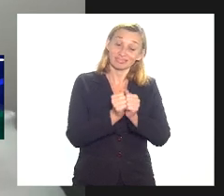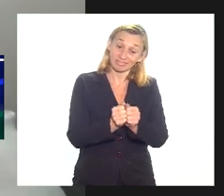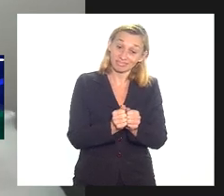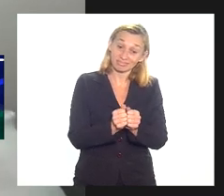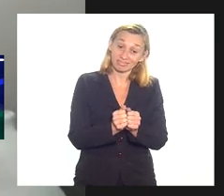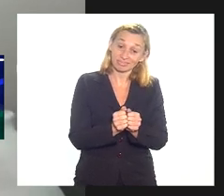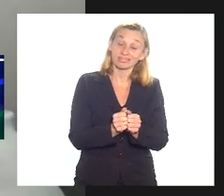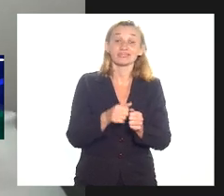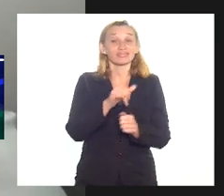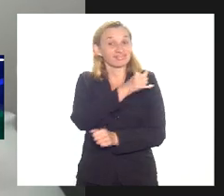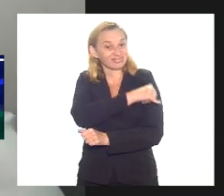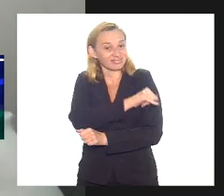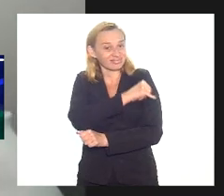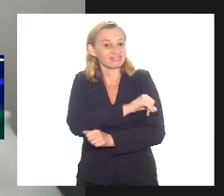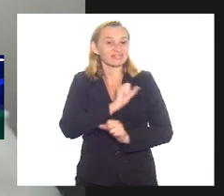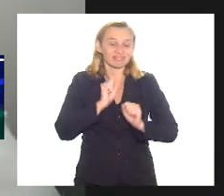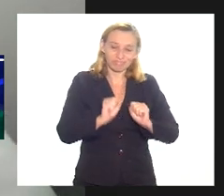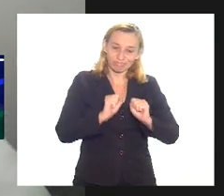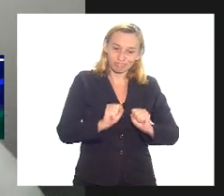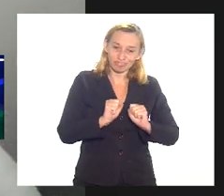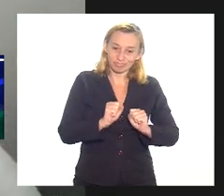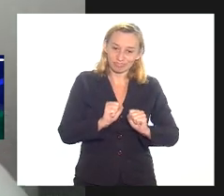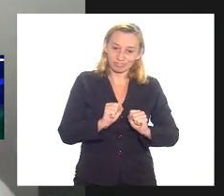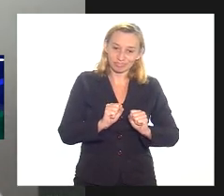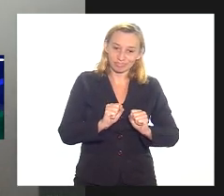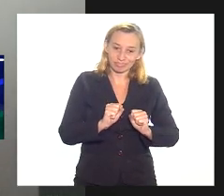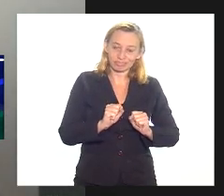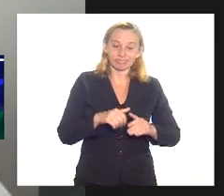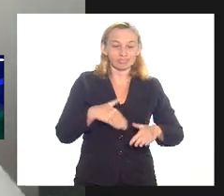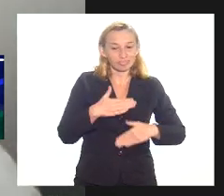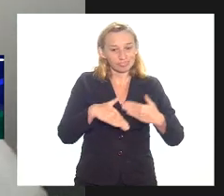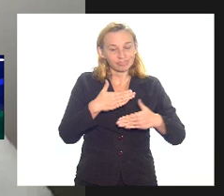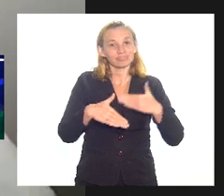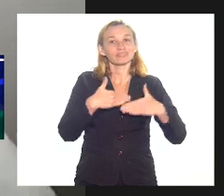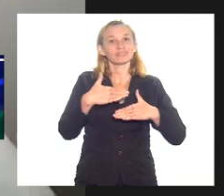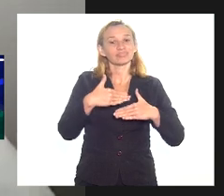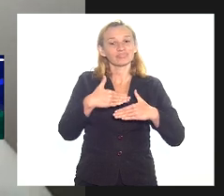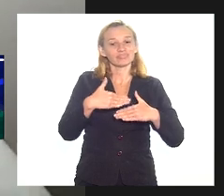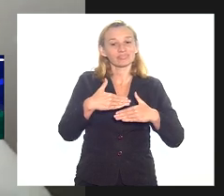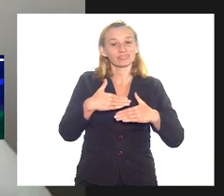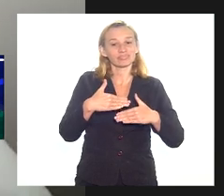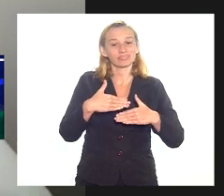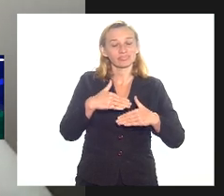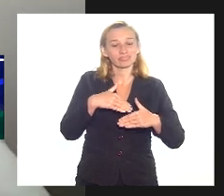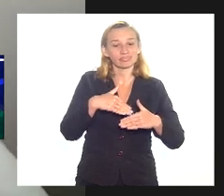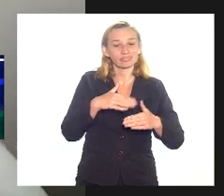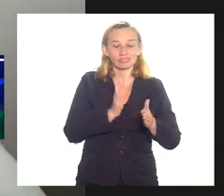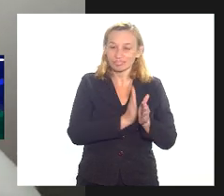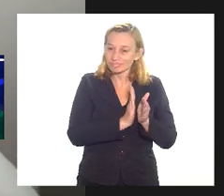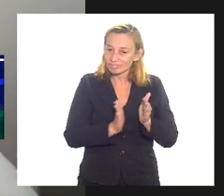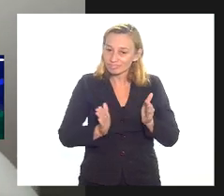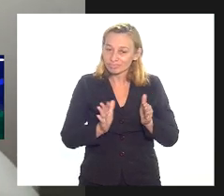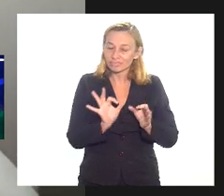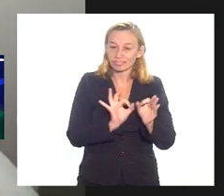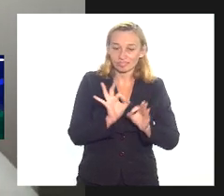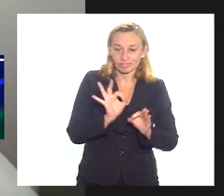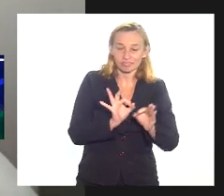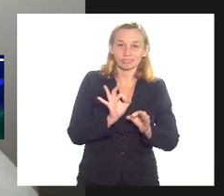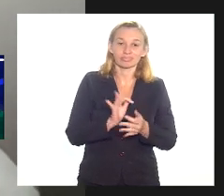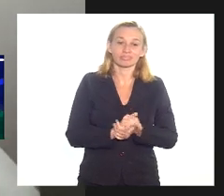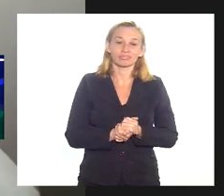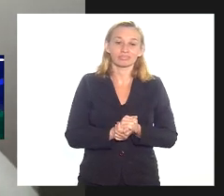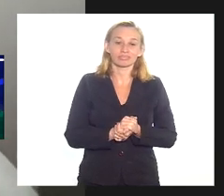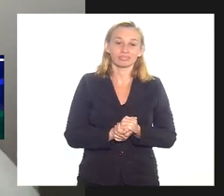para que o Rio de Janeiro possa passar por um processo de reordenamento e priorização